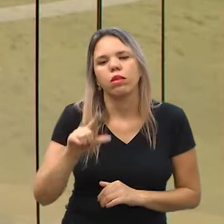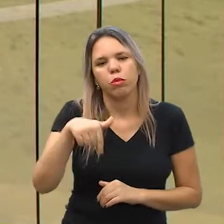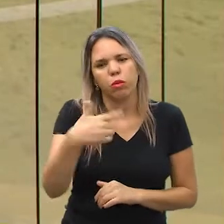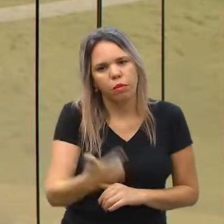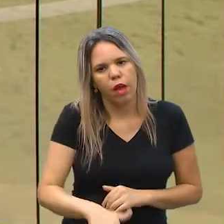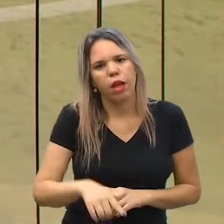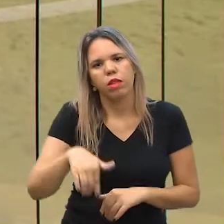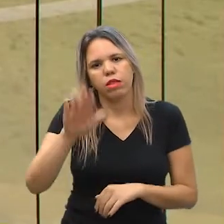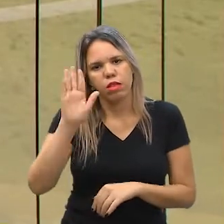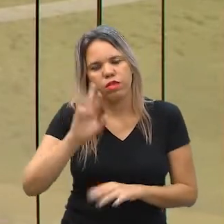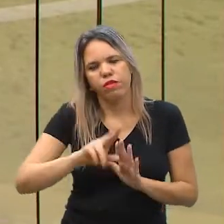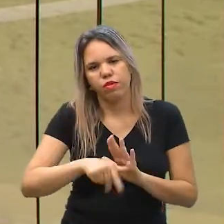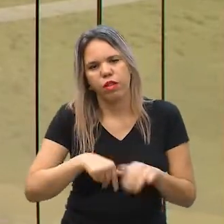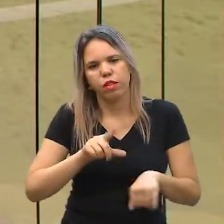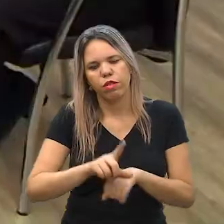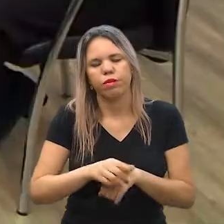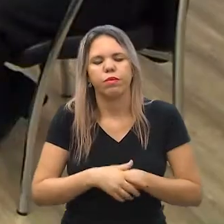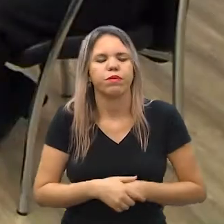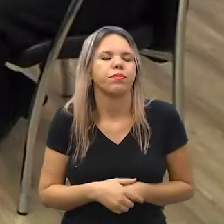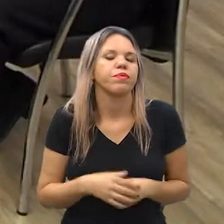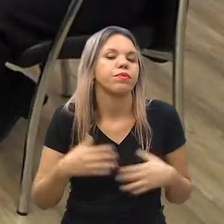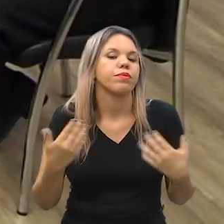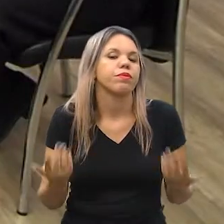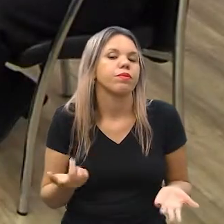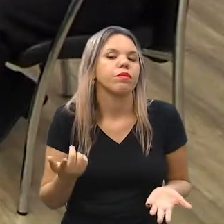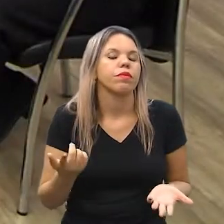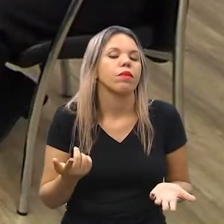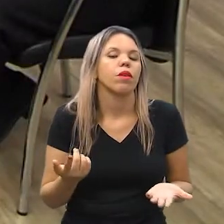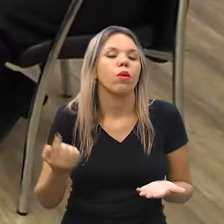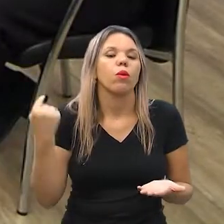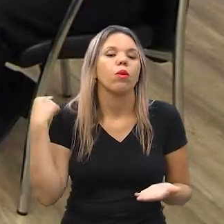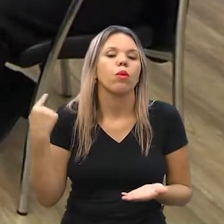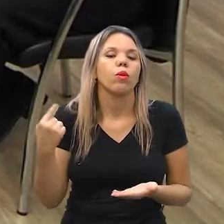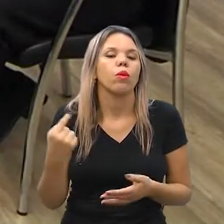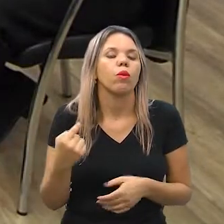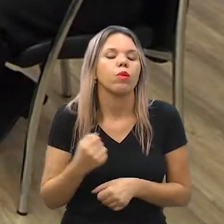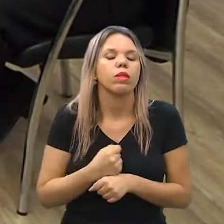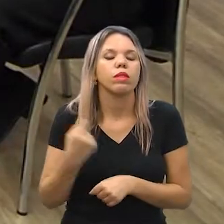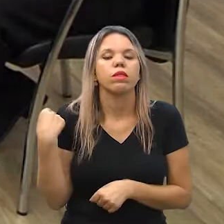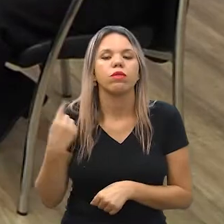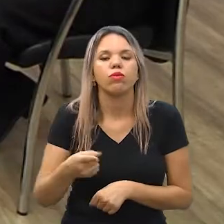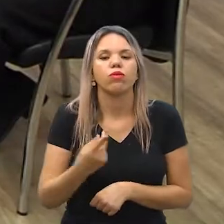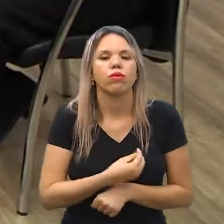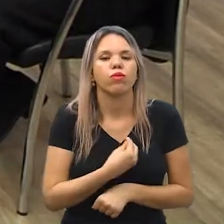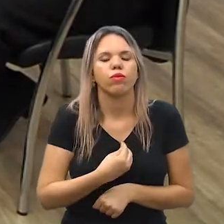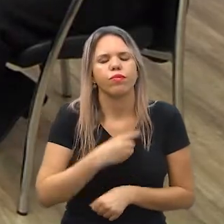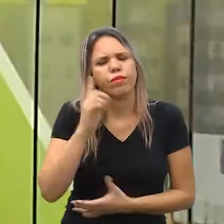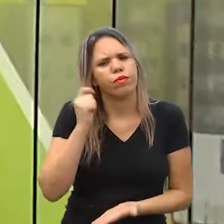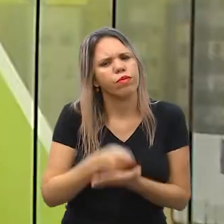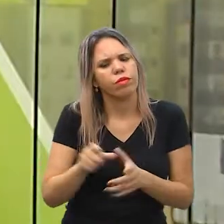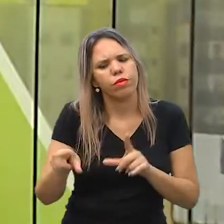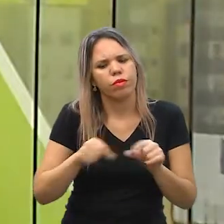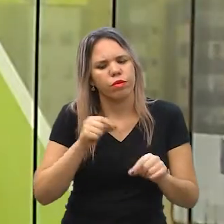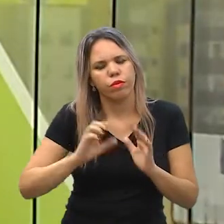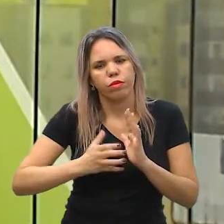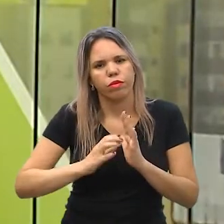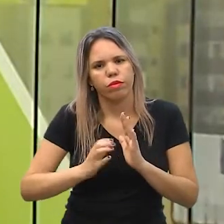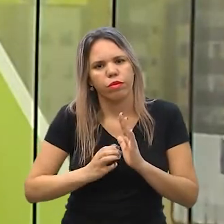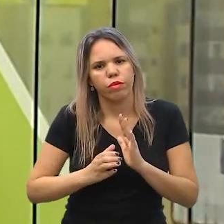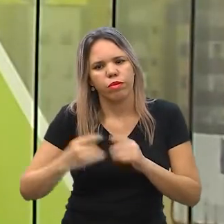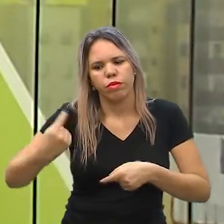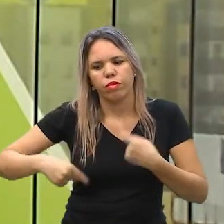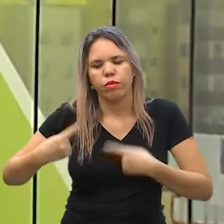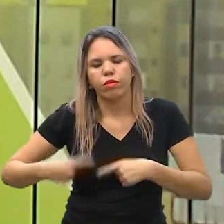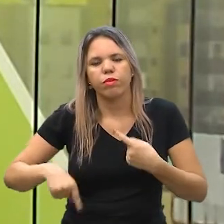mas depois colocamos mais lojas. Tá. Quando e em que época da sua vida que você se decidiu filiar